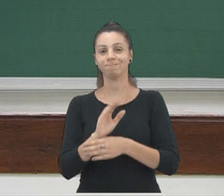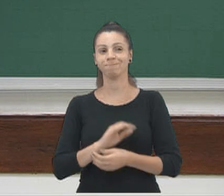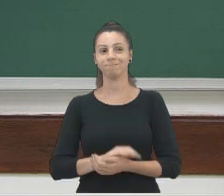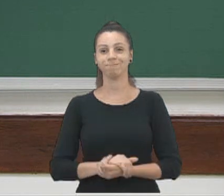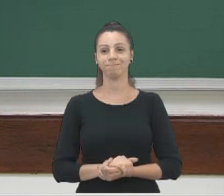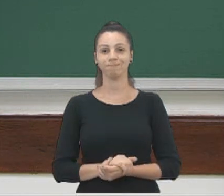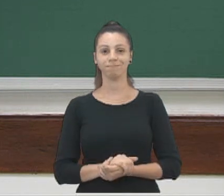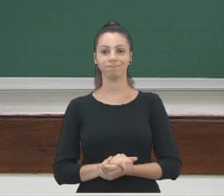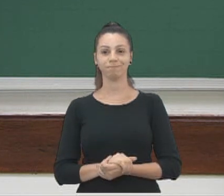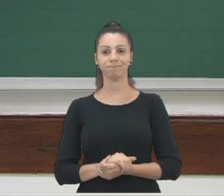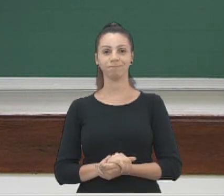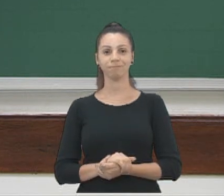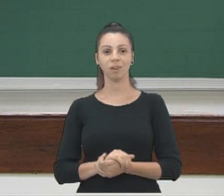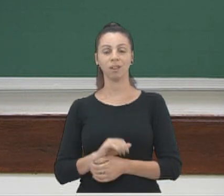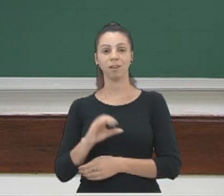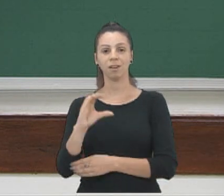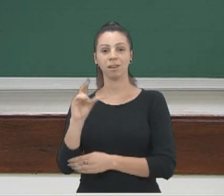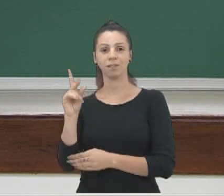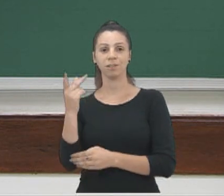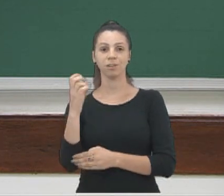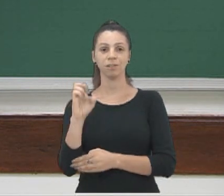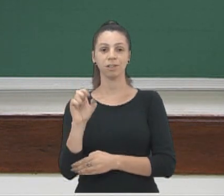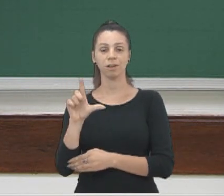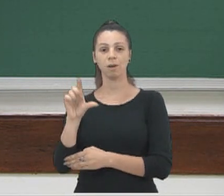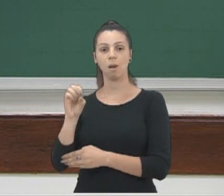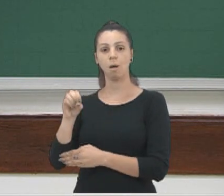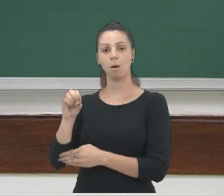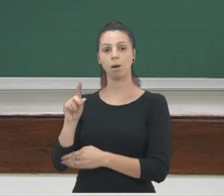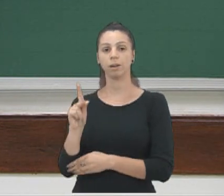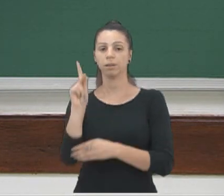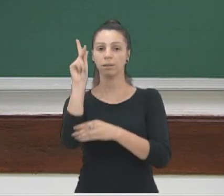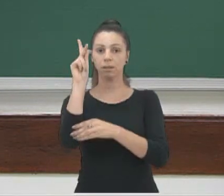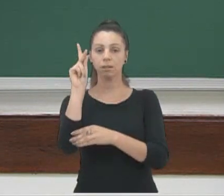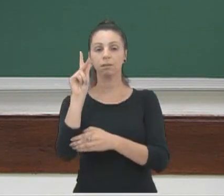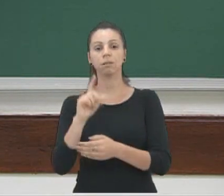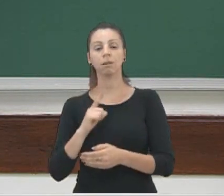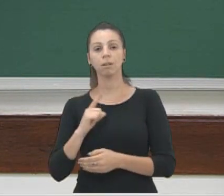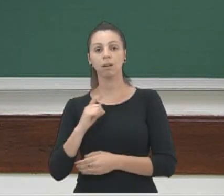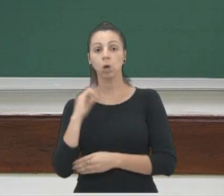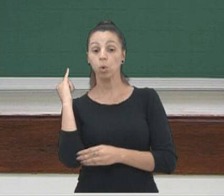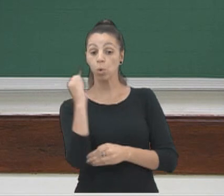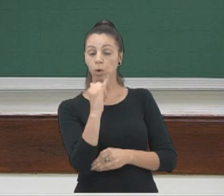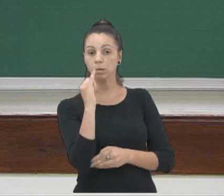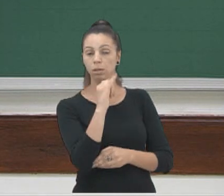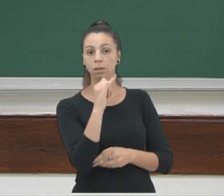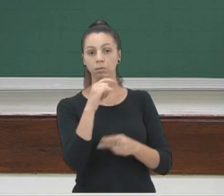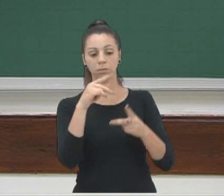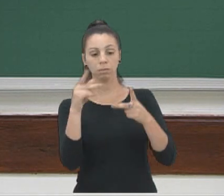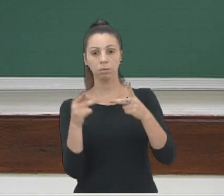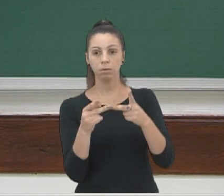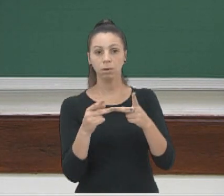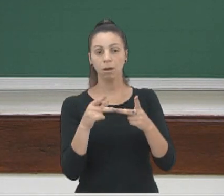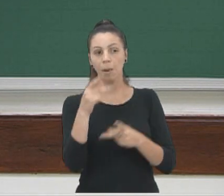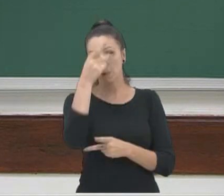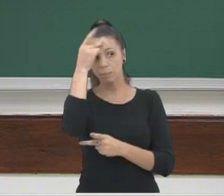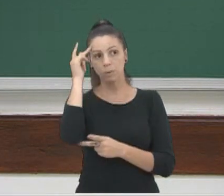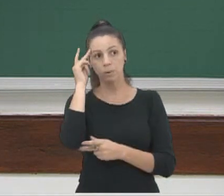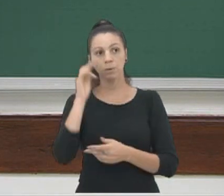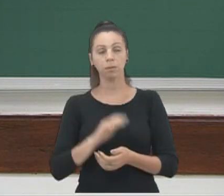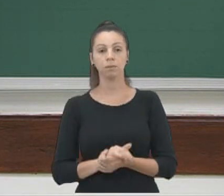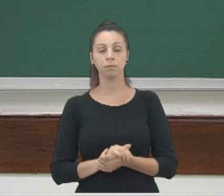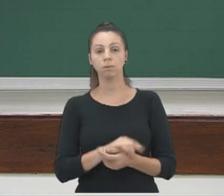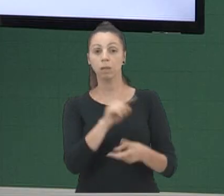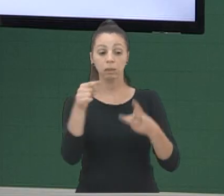é um personagem secundário que conta a história de um personagem principal. Em terceiro lugar, o